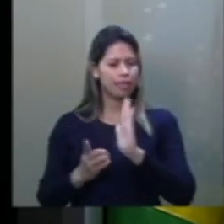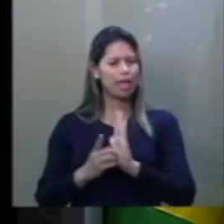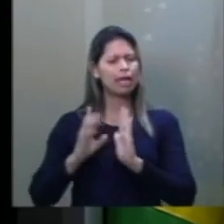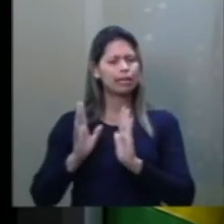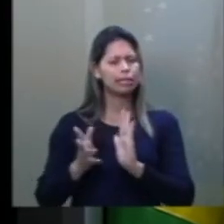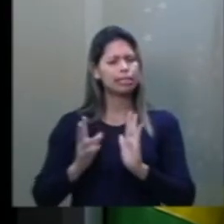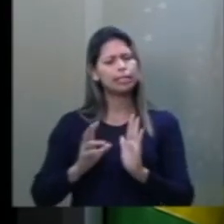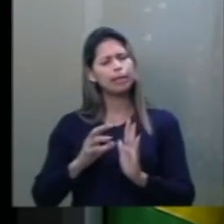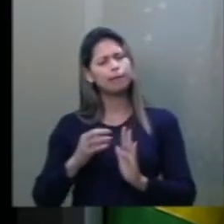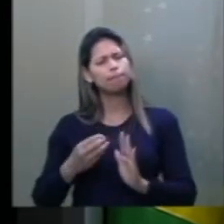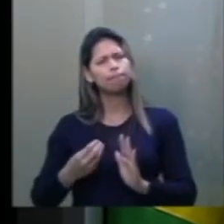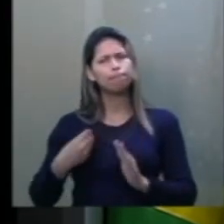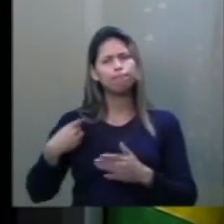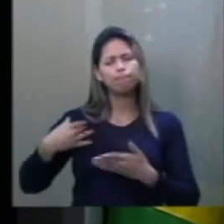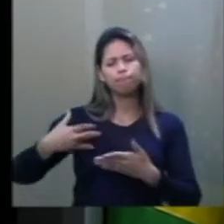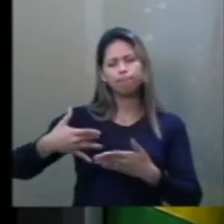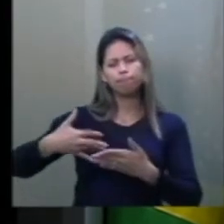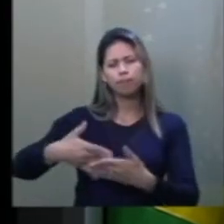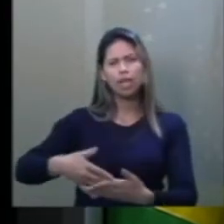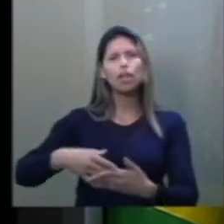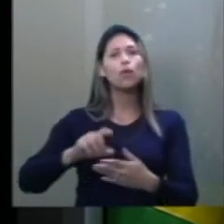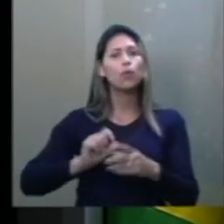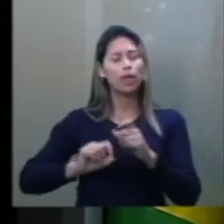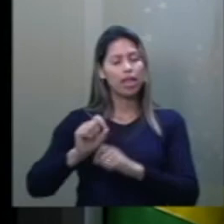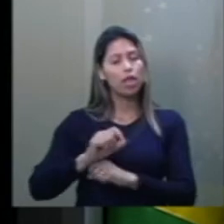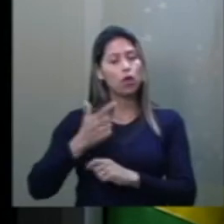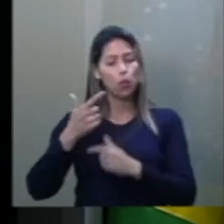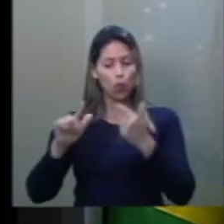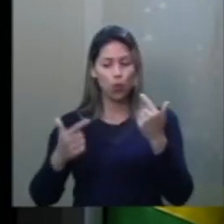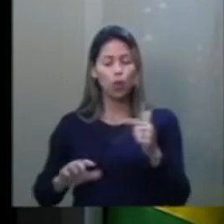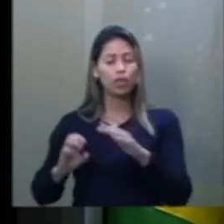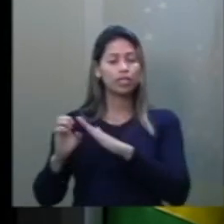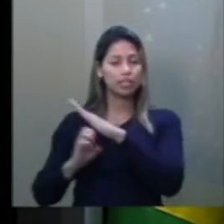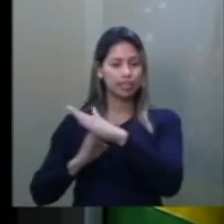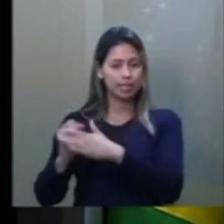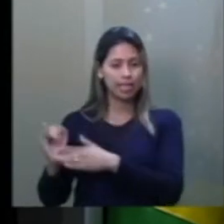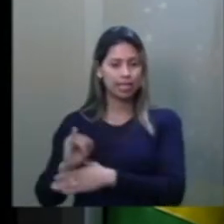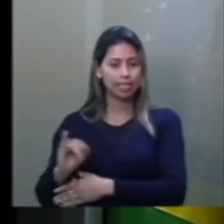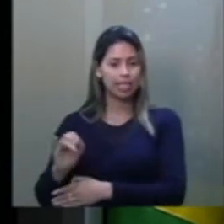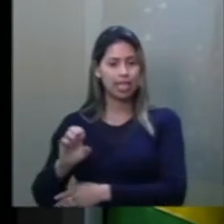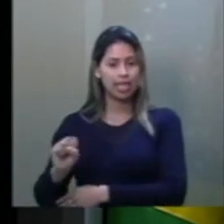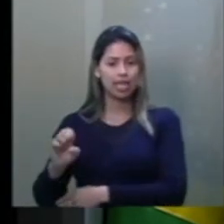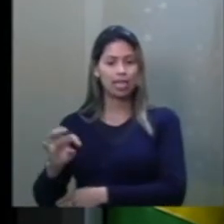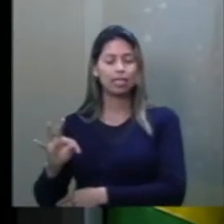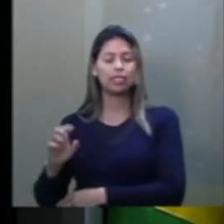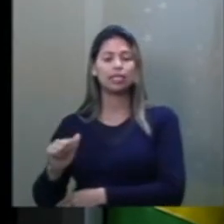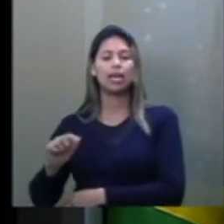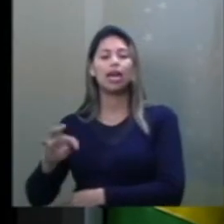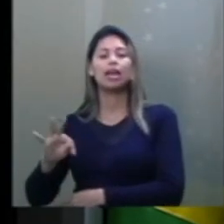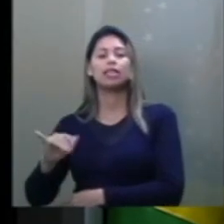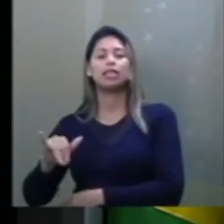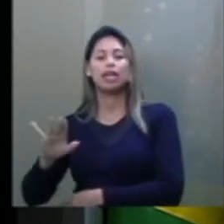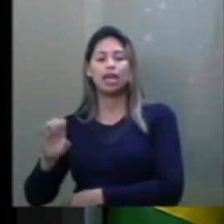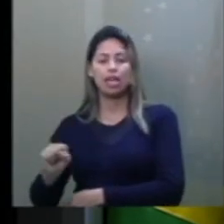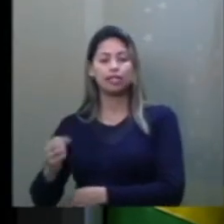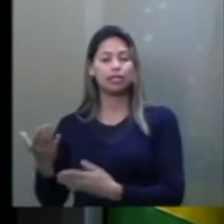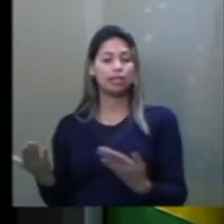intimidavam até mesmo autoridades estatais. Dessa vez,